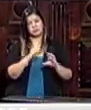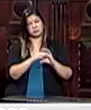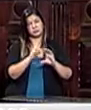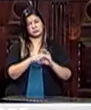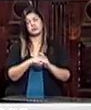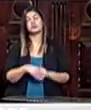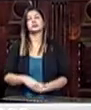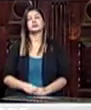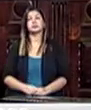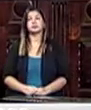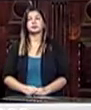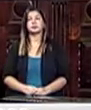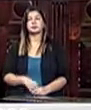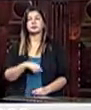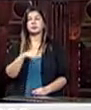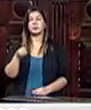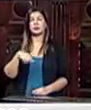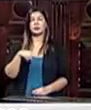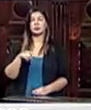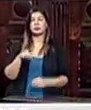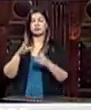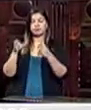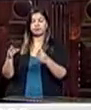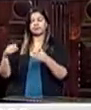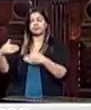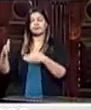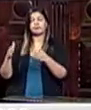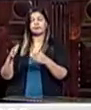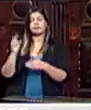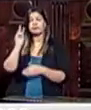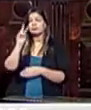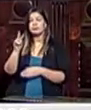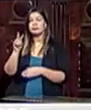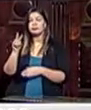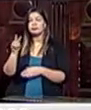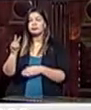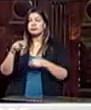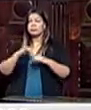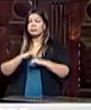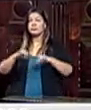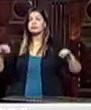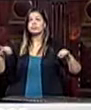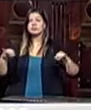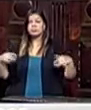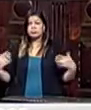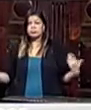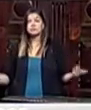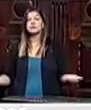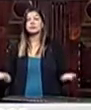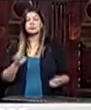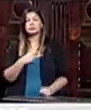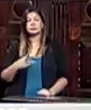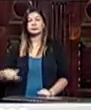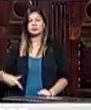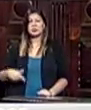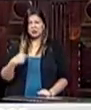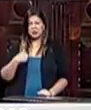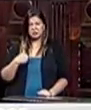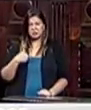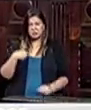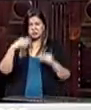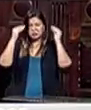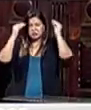suspensa. Chegamos lá, qual foi o anúncio? O presidente disse: não